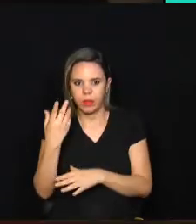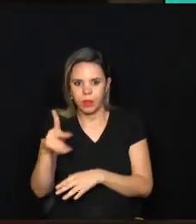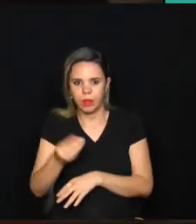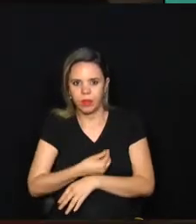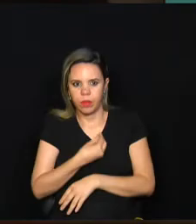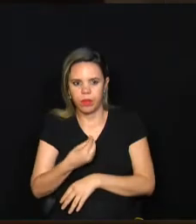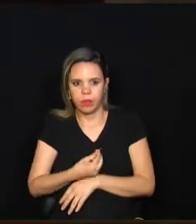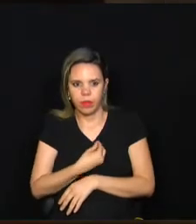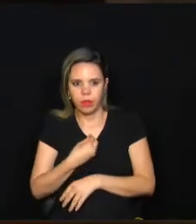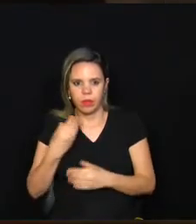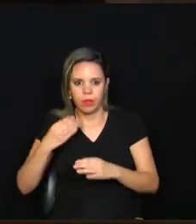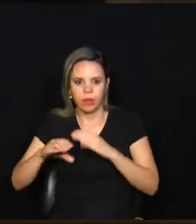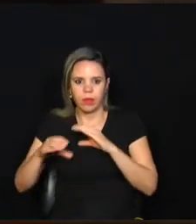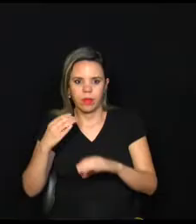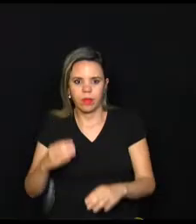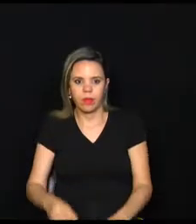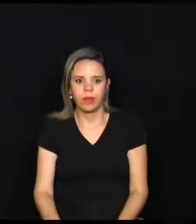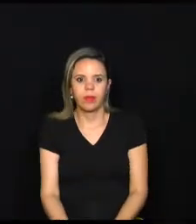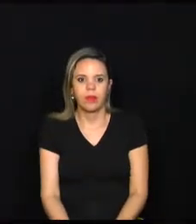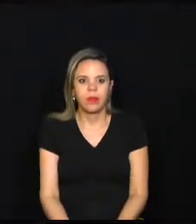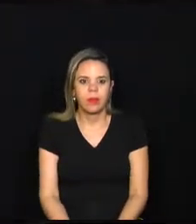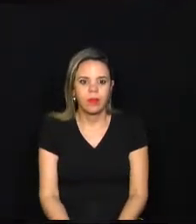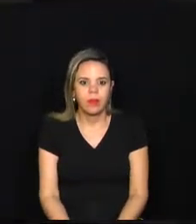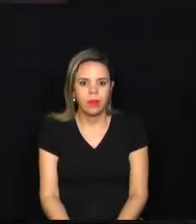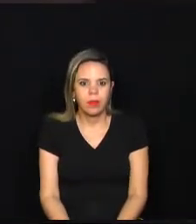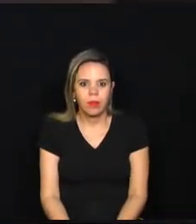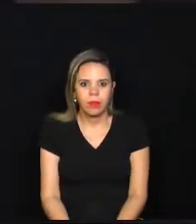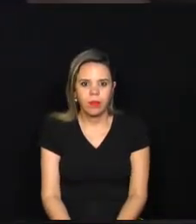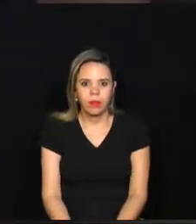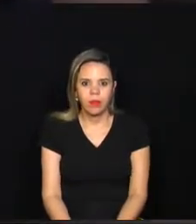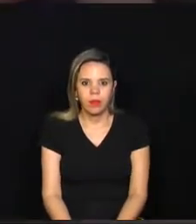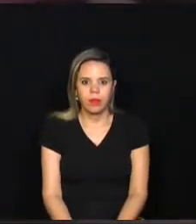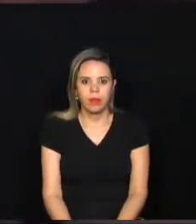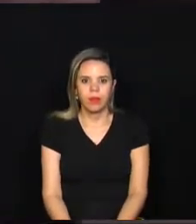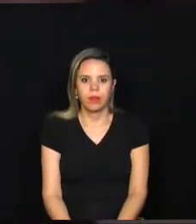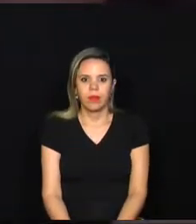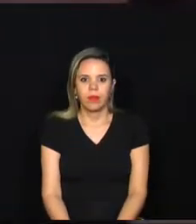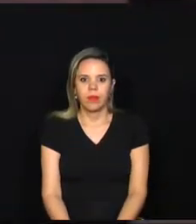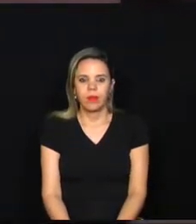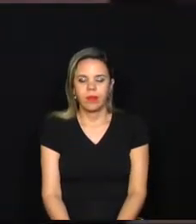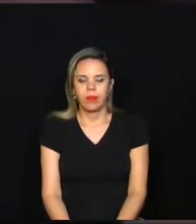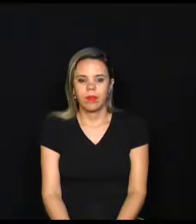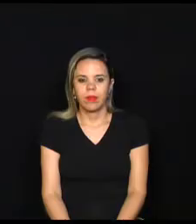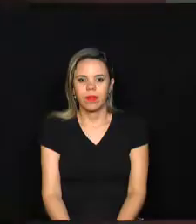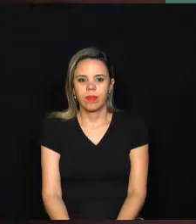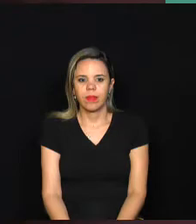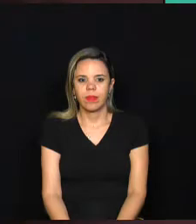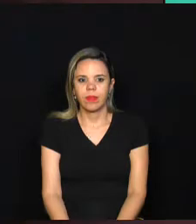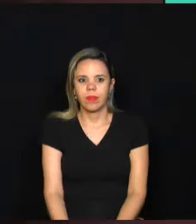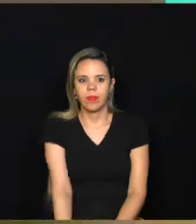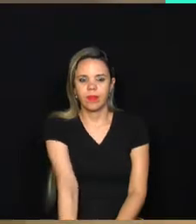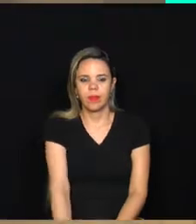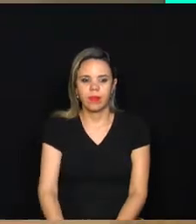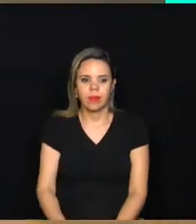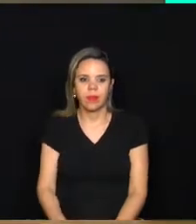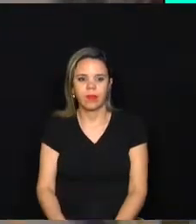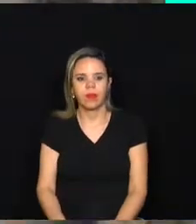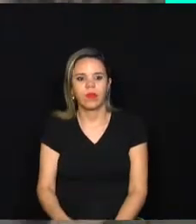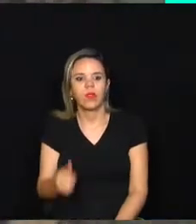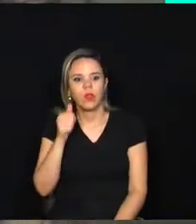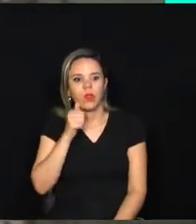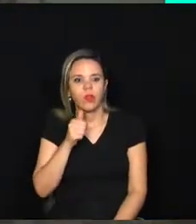o canto. Together. Em A Dona do